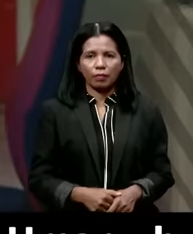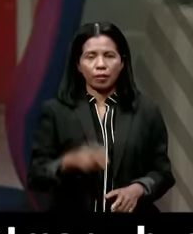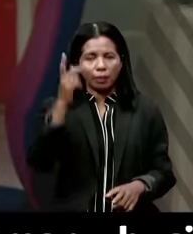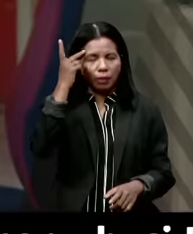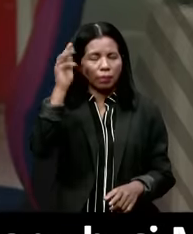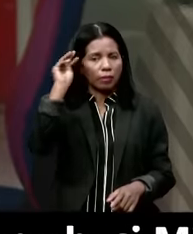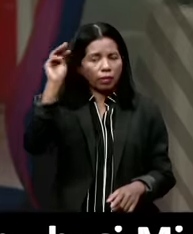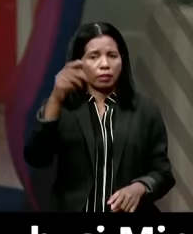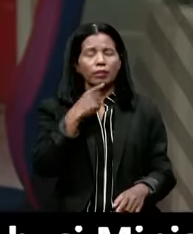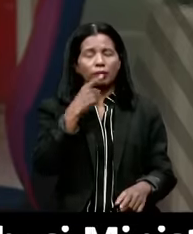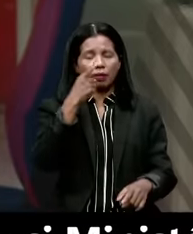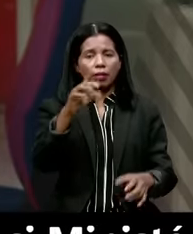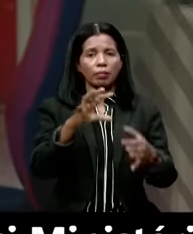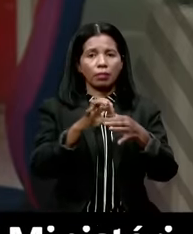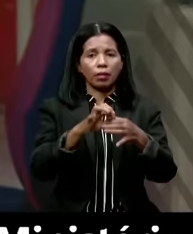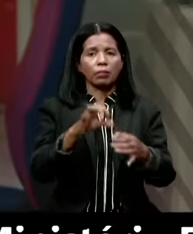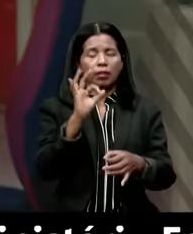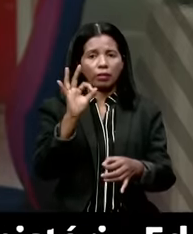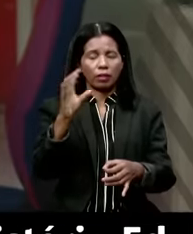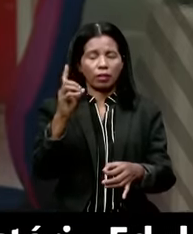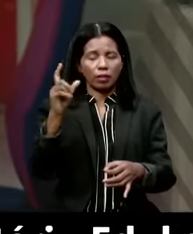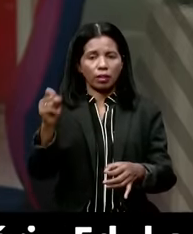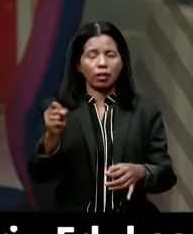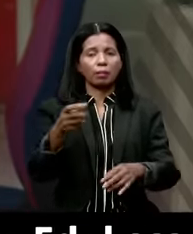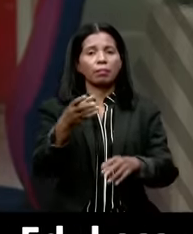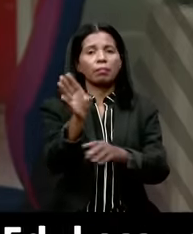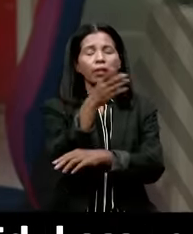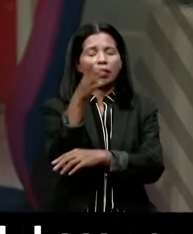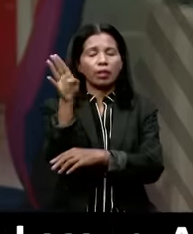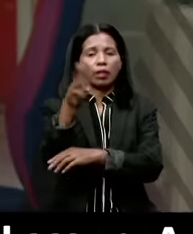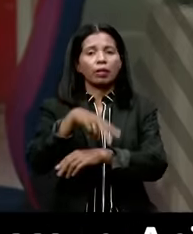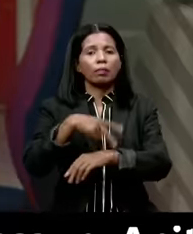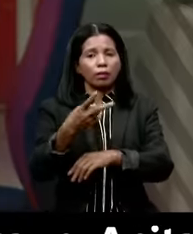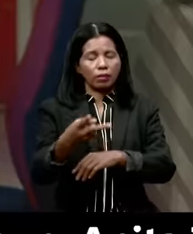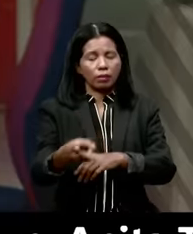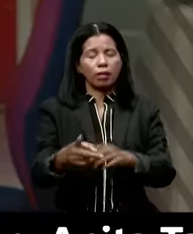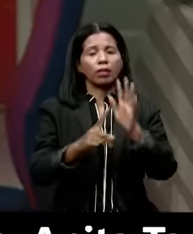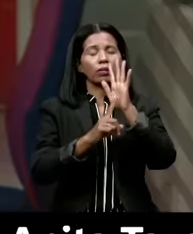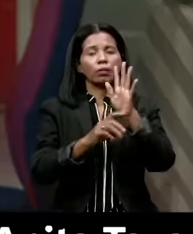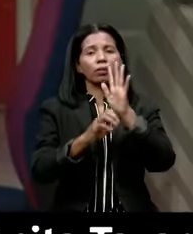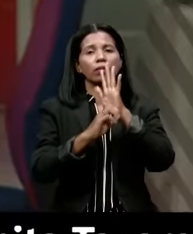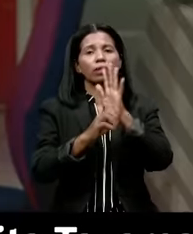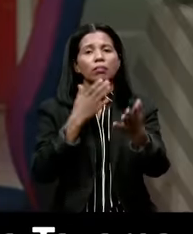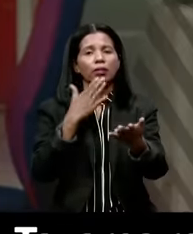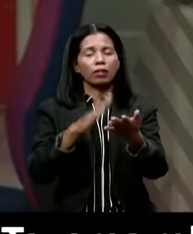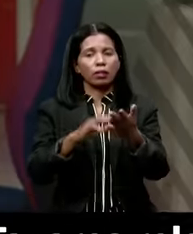Primeiro-ministro interpreta membro FVTL Nebekar Kois Bandeira, atur sinal la dia ba nono governo.